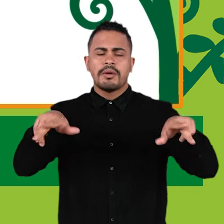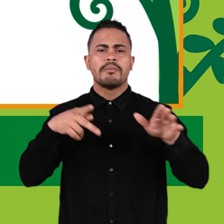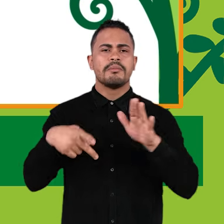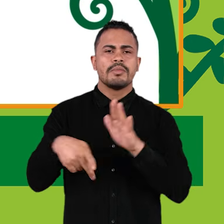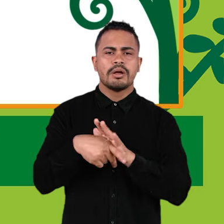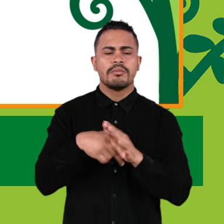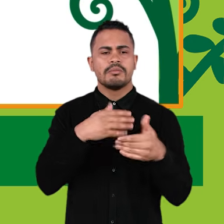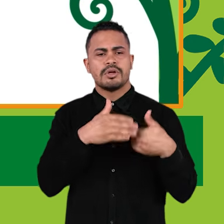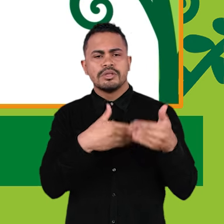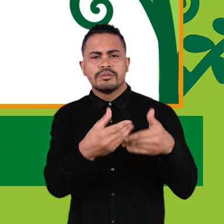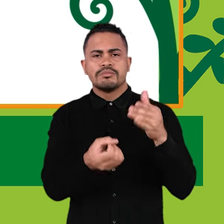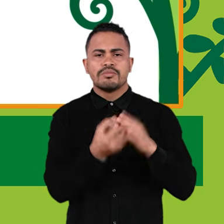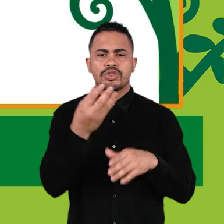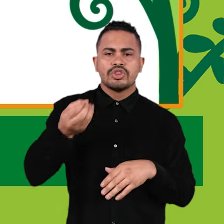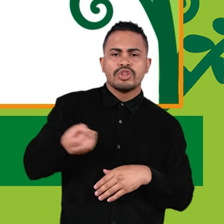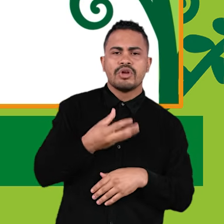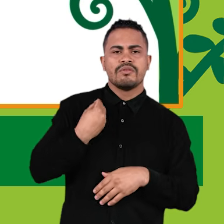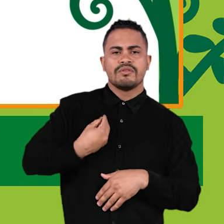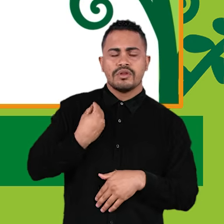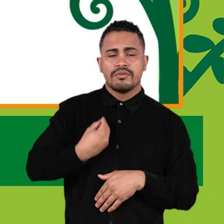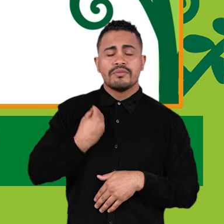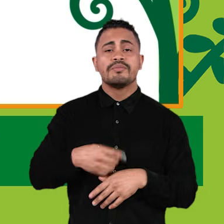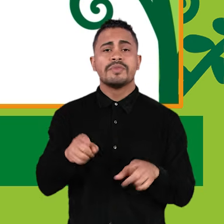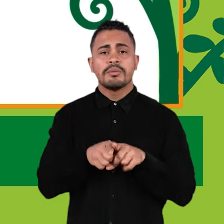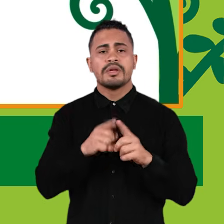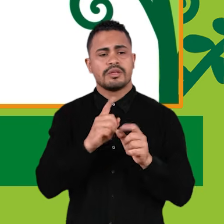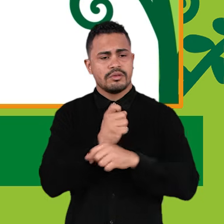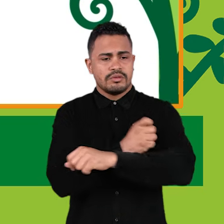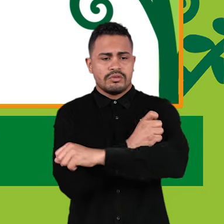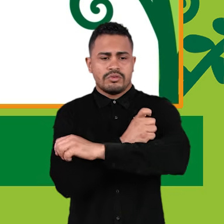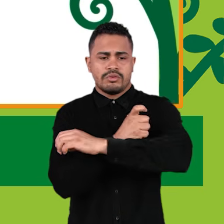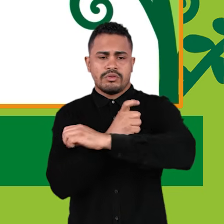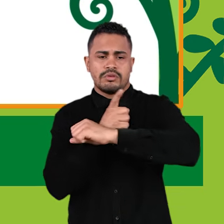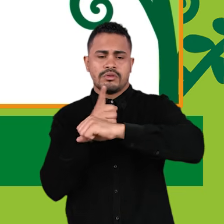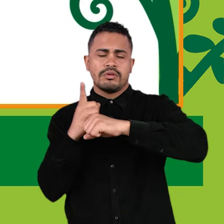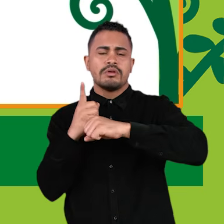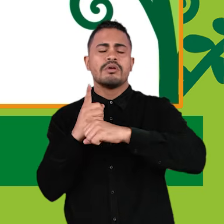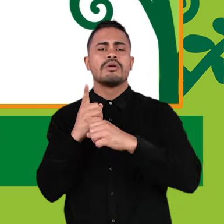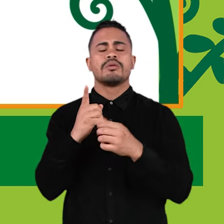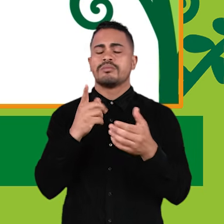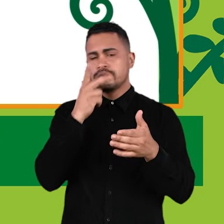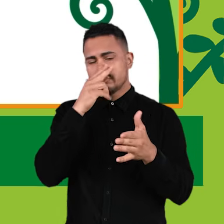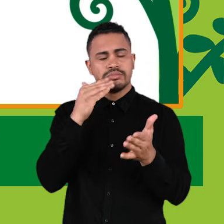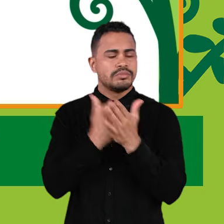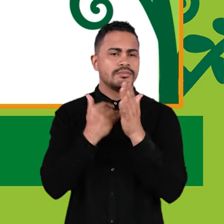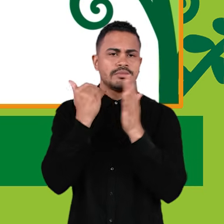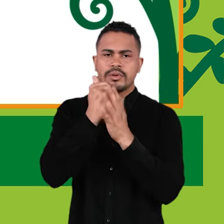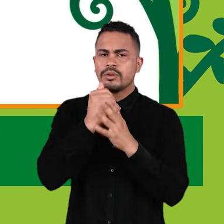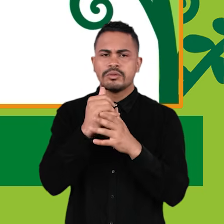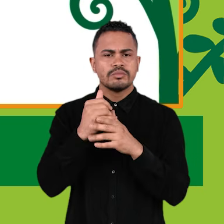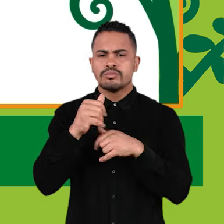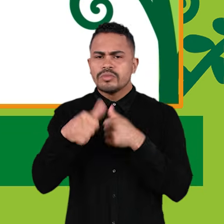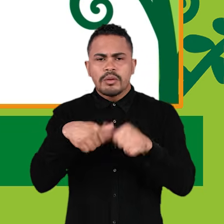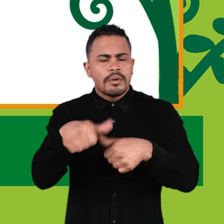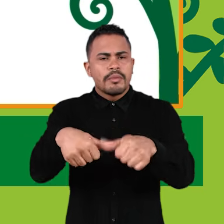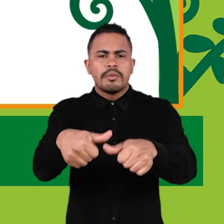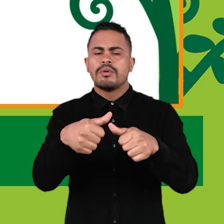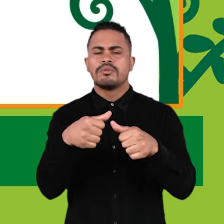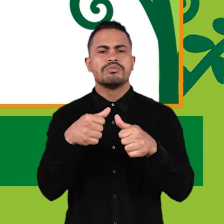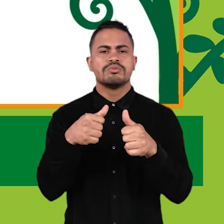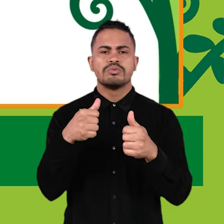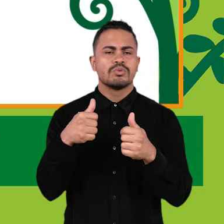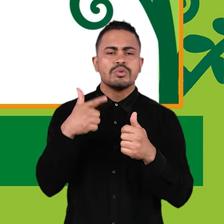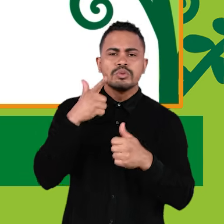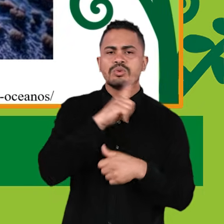dos processos de formação de novos seres vivos, e a evolução foi a galope ali, né, começar a mudar cada vez